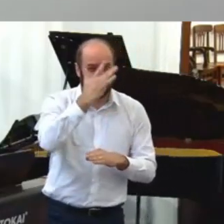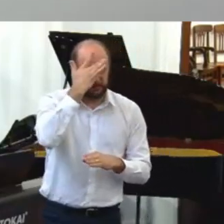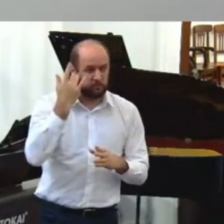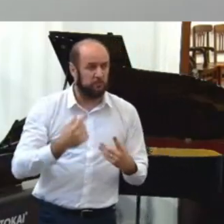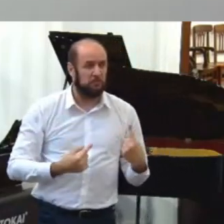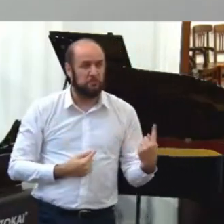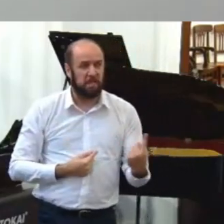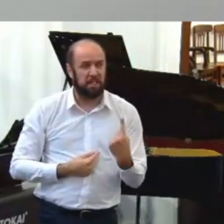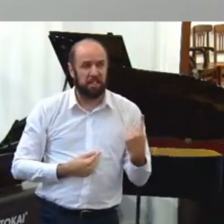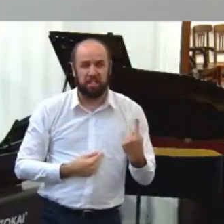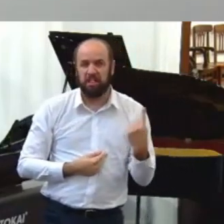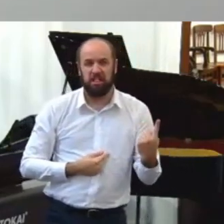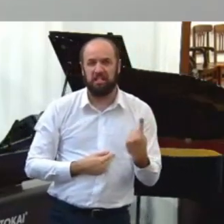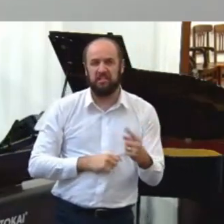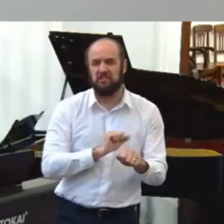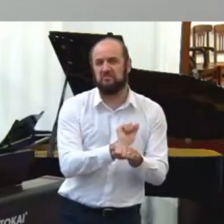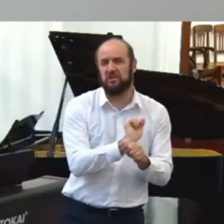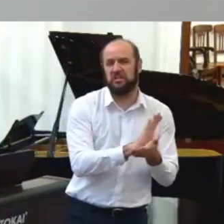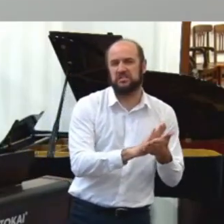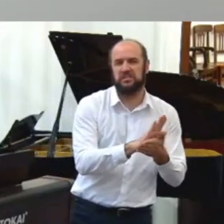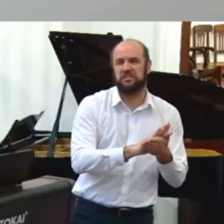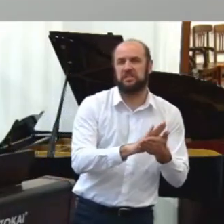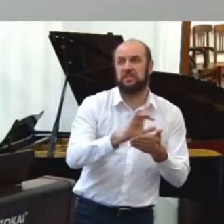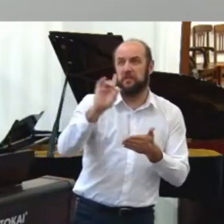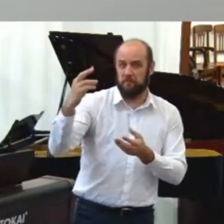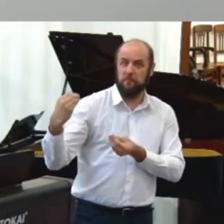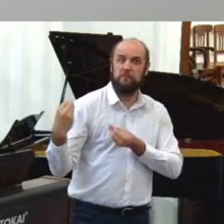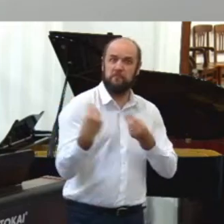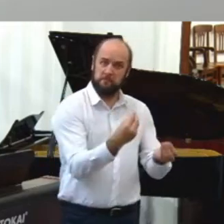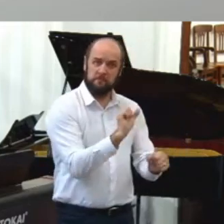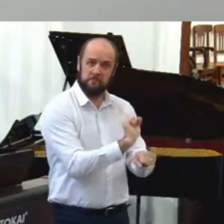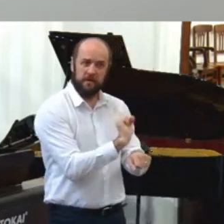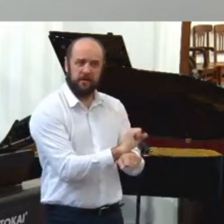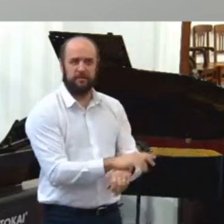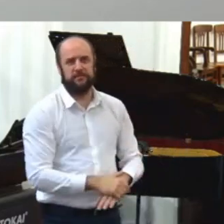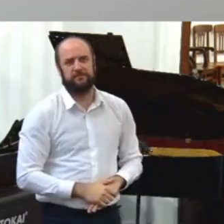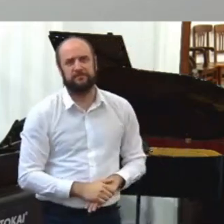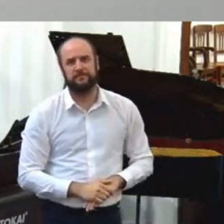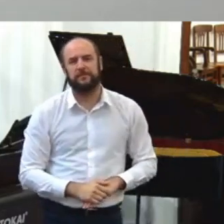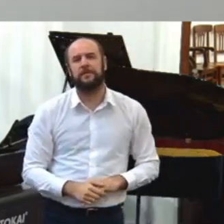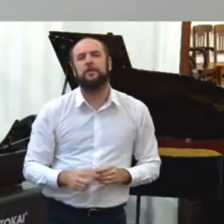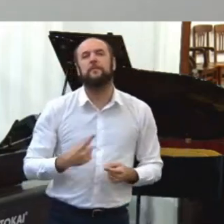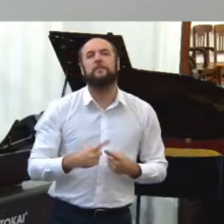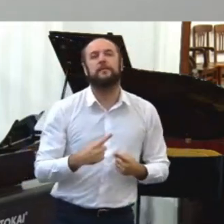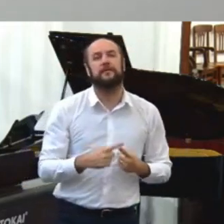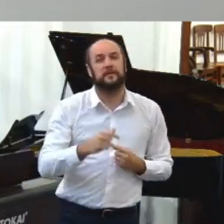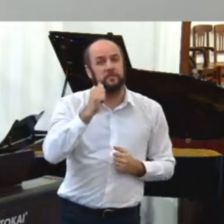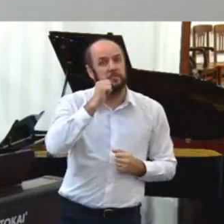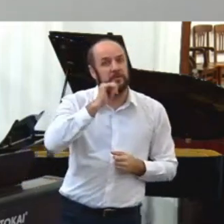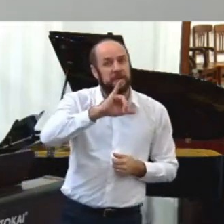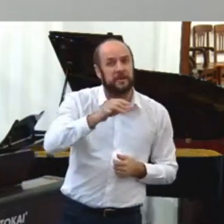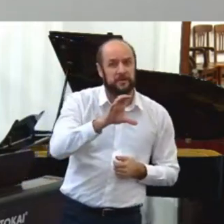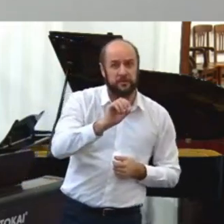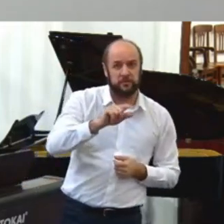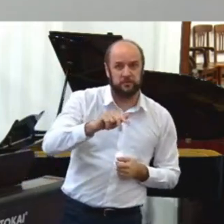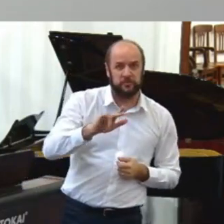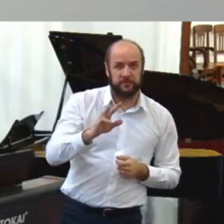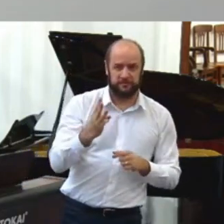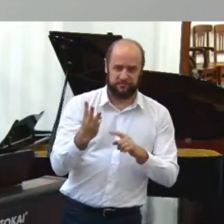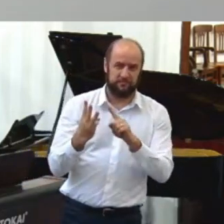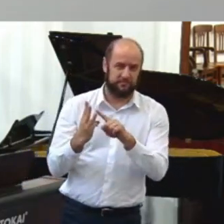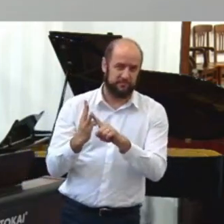auxílio, esperança dos que não têm esperança. É porque neste momento Joquebede não tinha mais